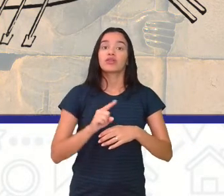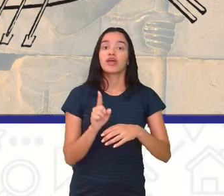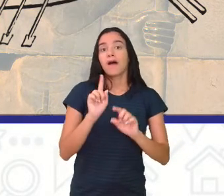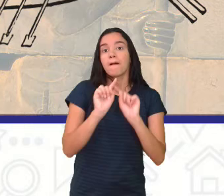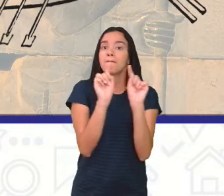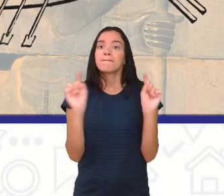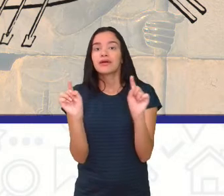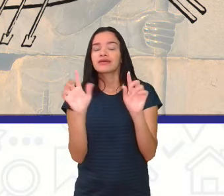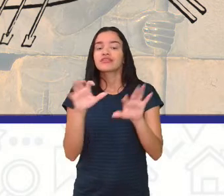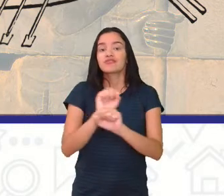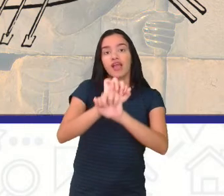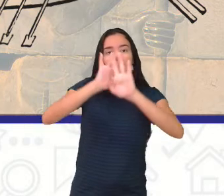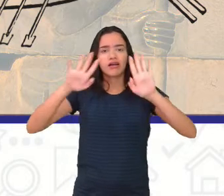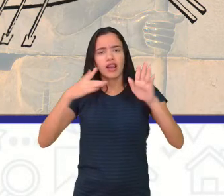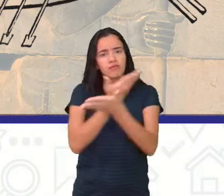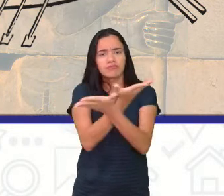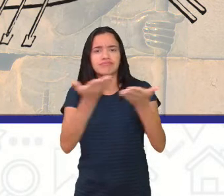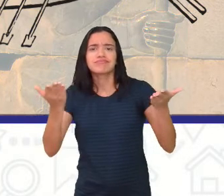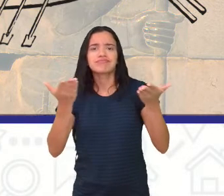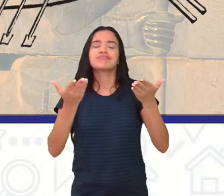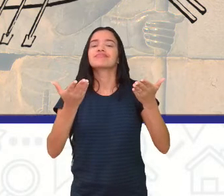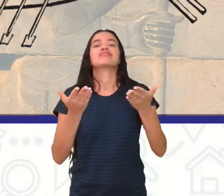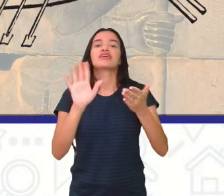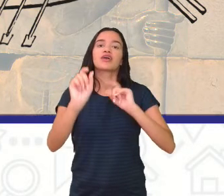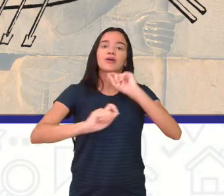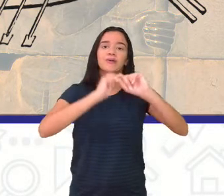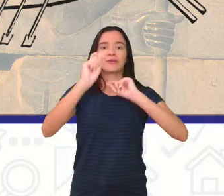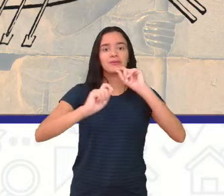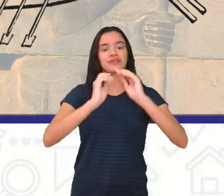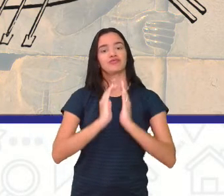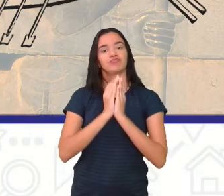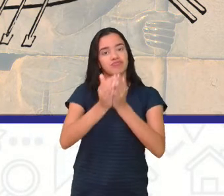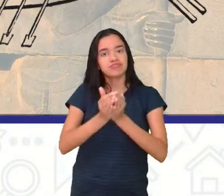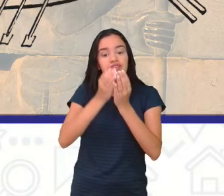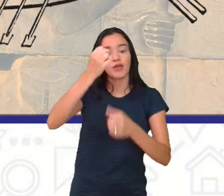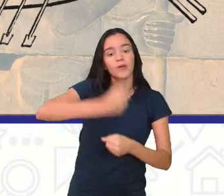só para que fique bem claro, né, eram exímios navegadores e